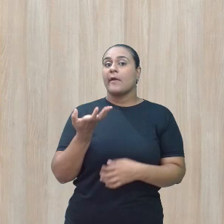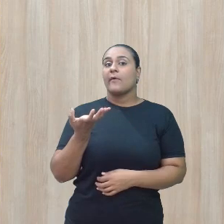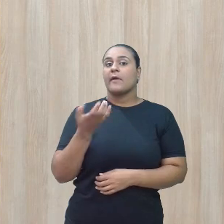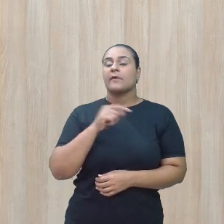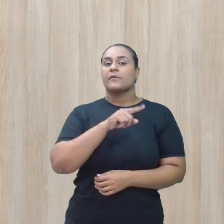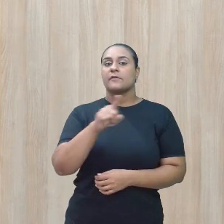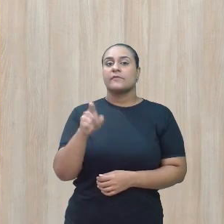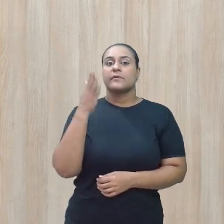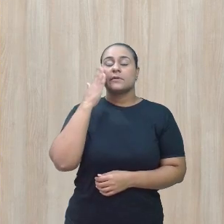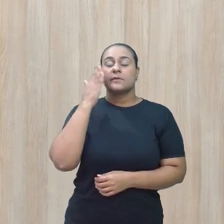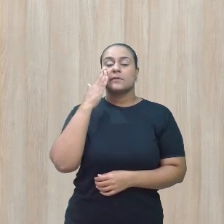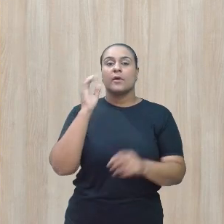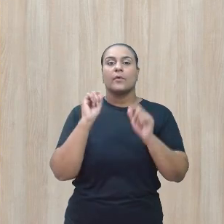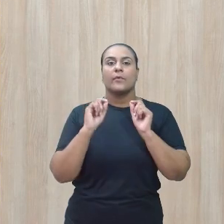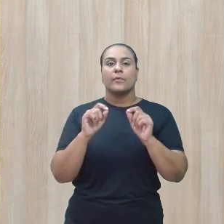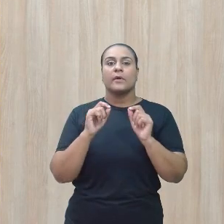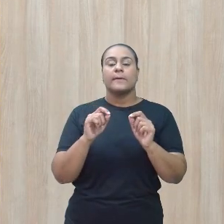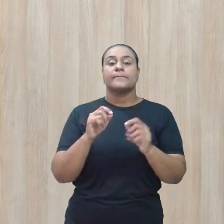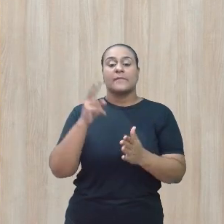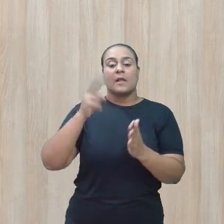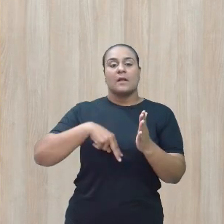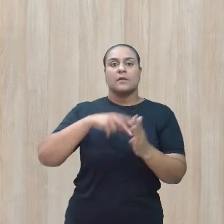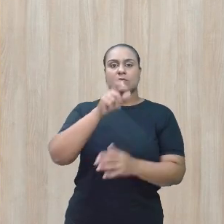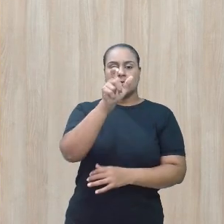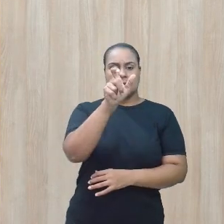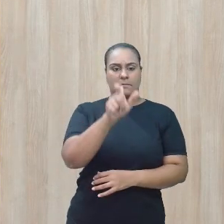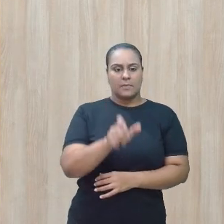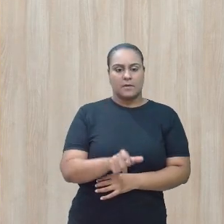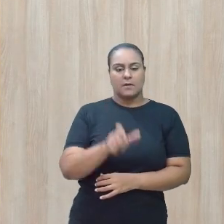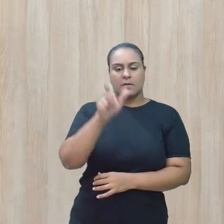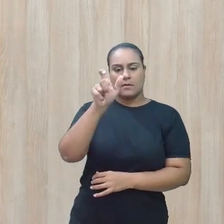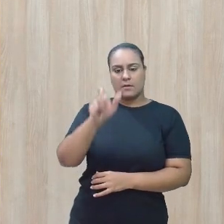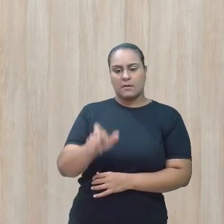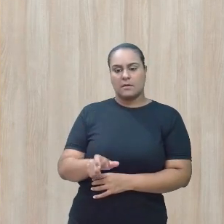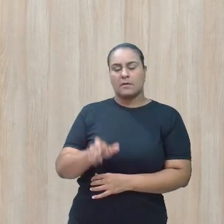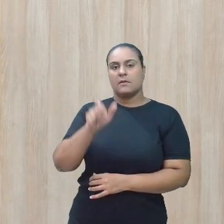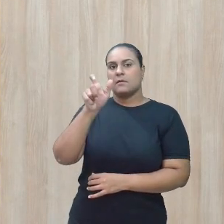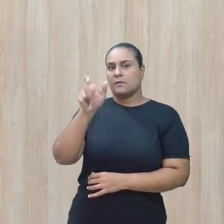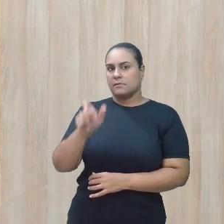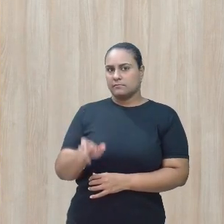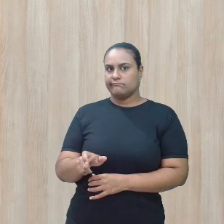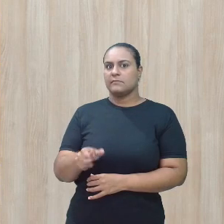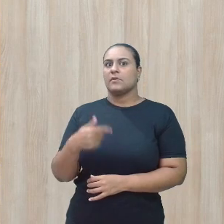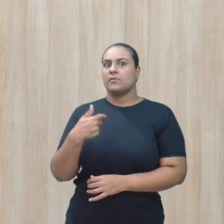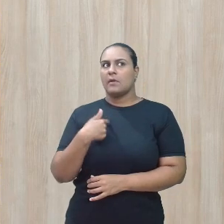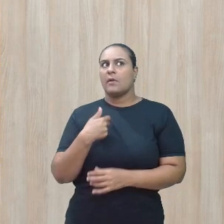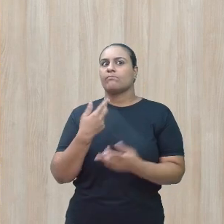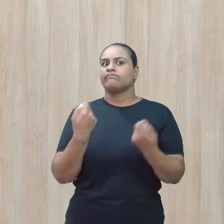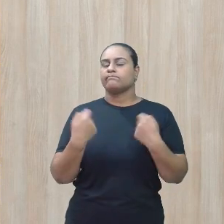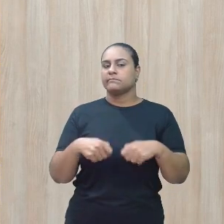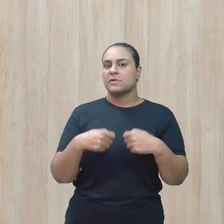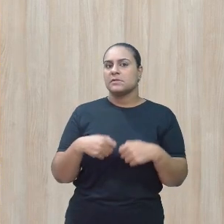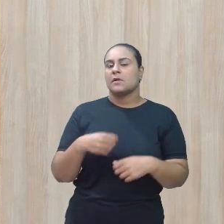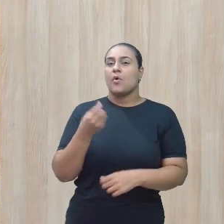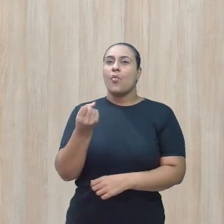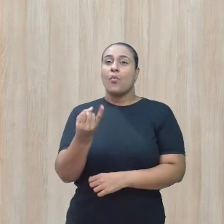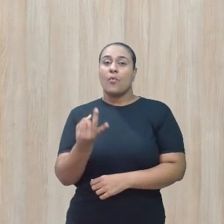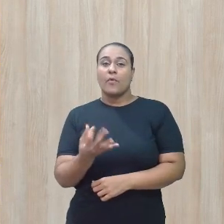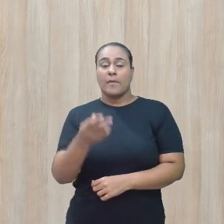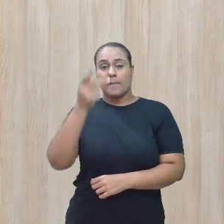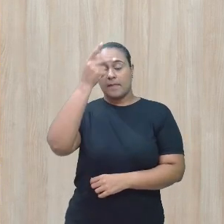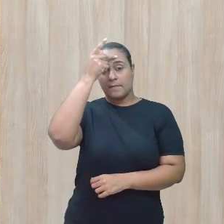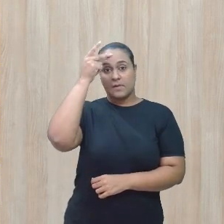que a leitura dessa coluna ela pode ser utilizada de acordo com o que eu preciso. Se eu preciso quantitativo de pessoas